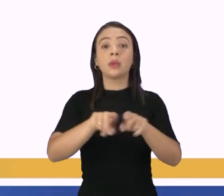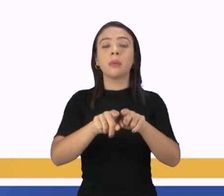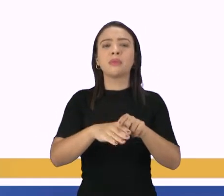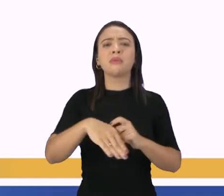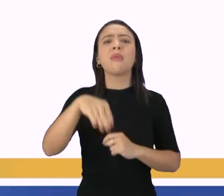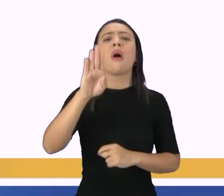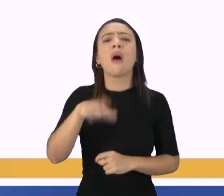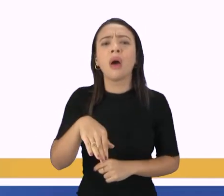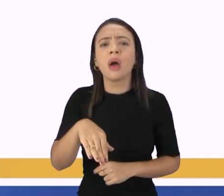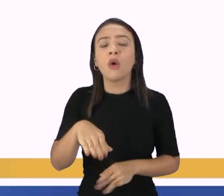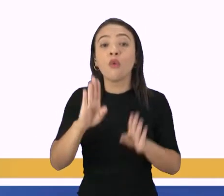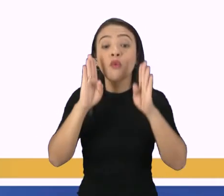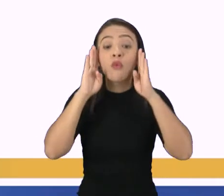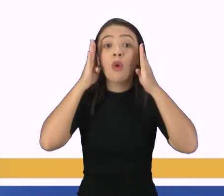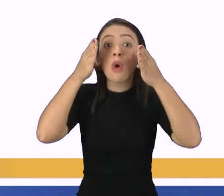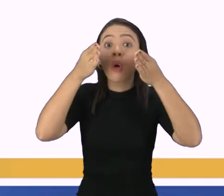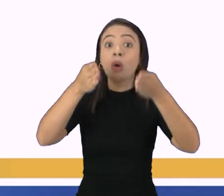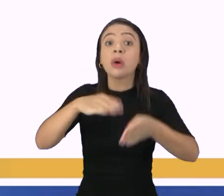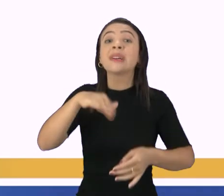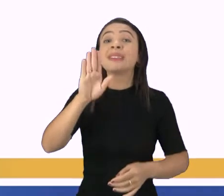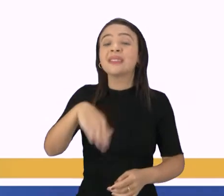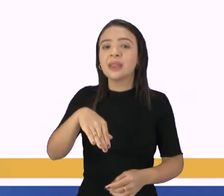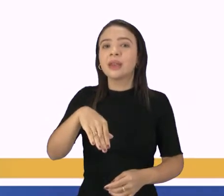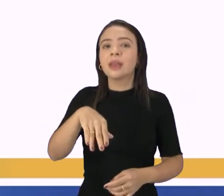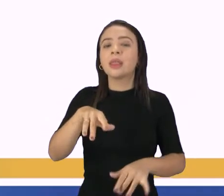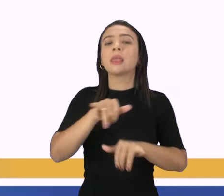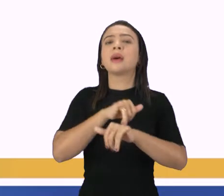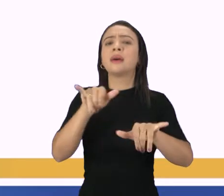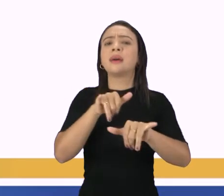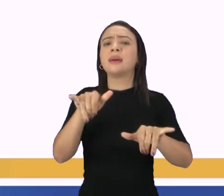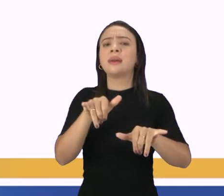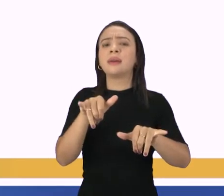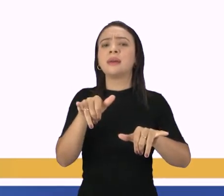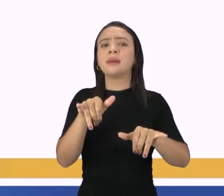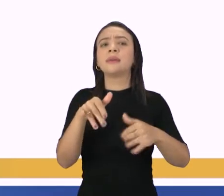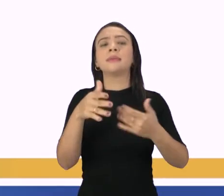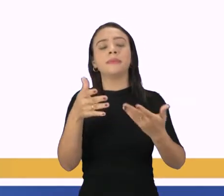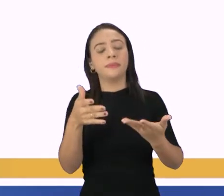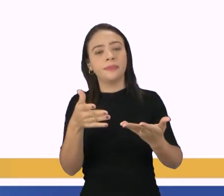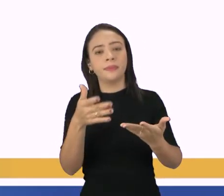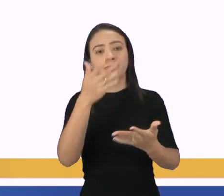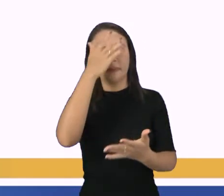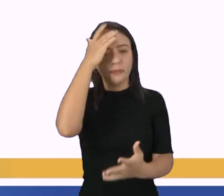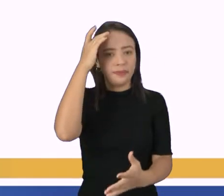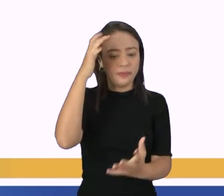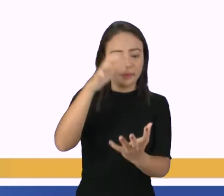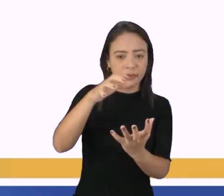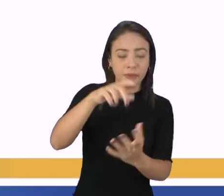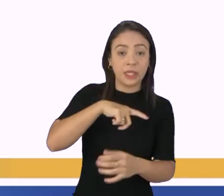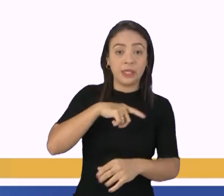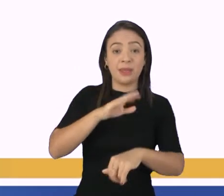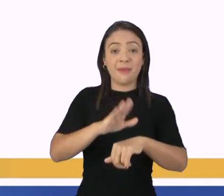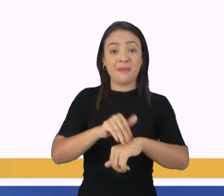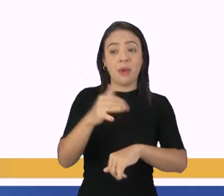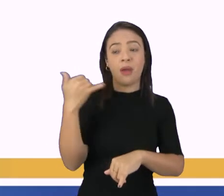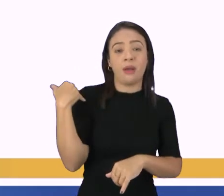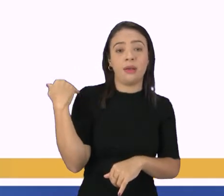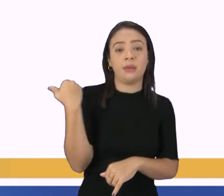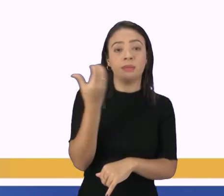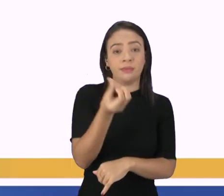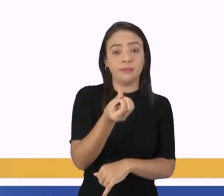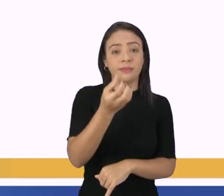A quem se destina mais especificamente essa notícia? Aos idosos acima de 60